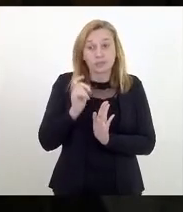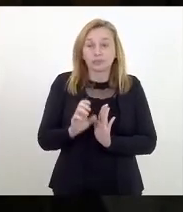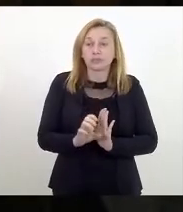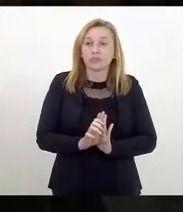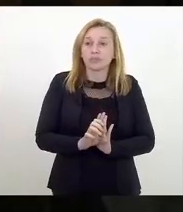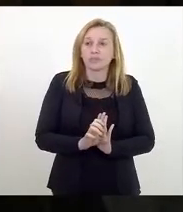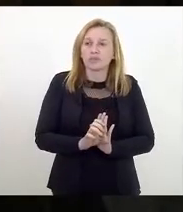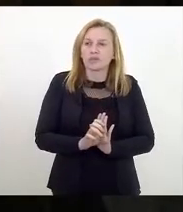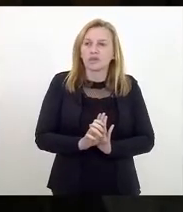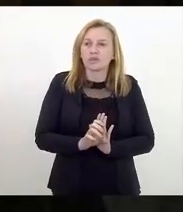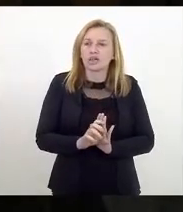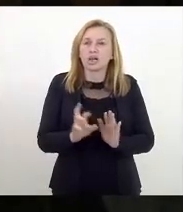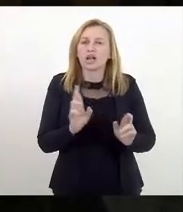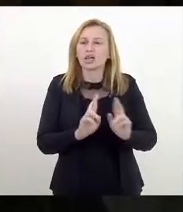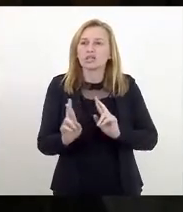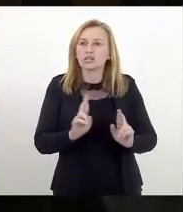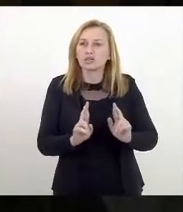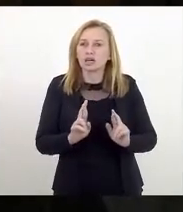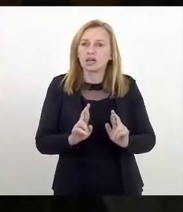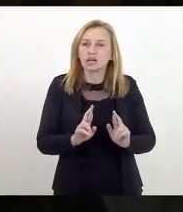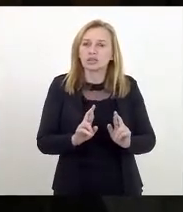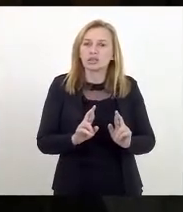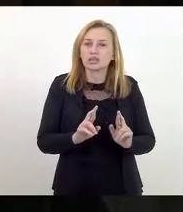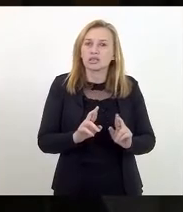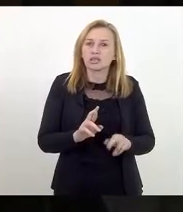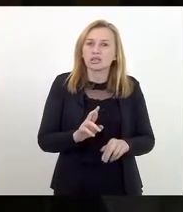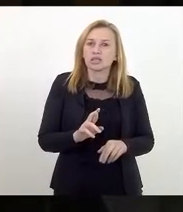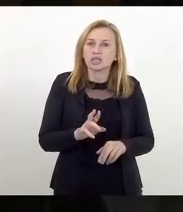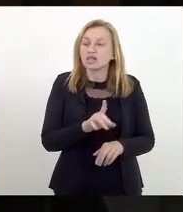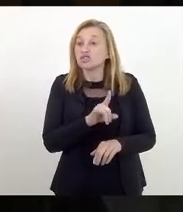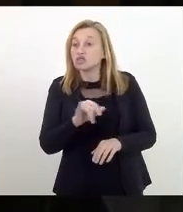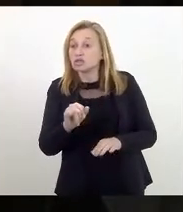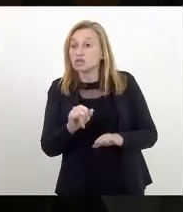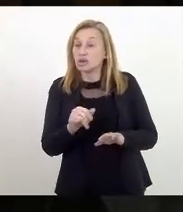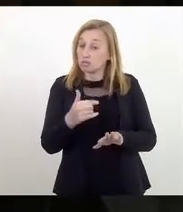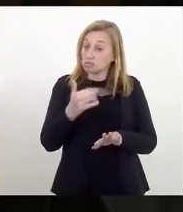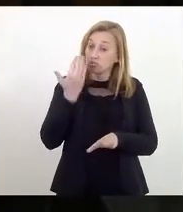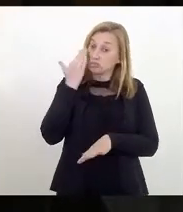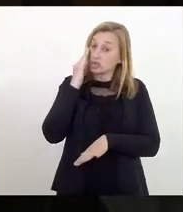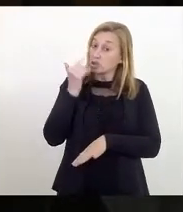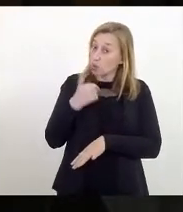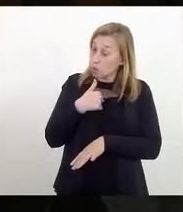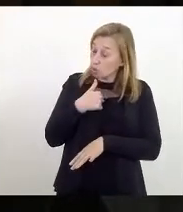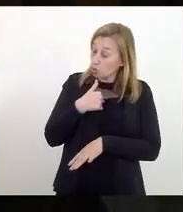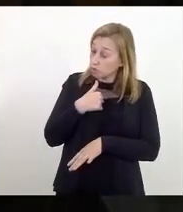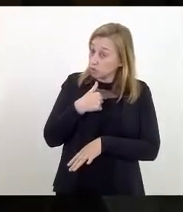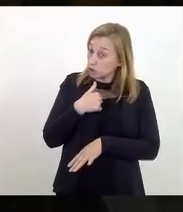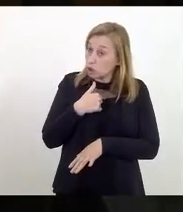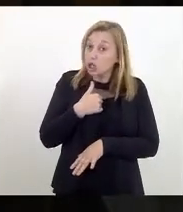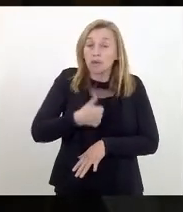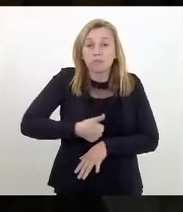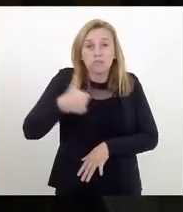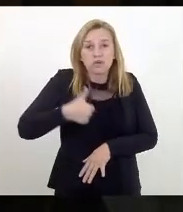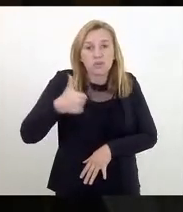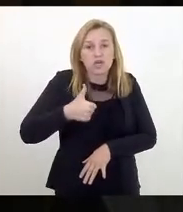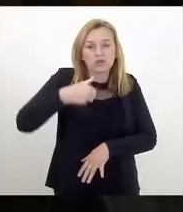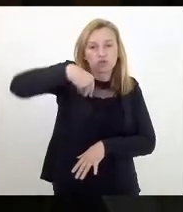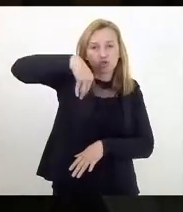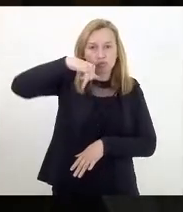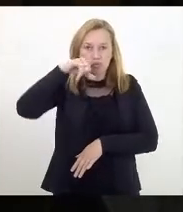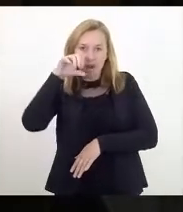que diz respeito à data base. Entendo eu que 1º de maio